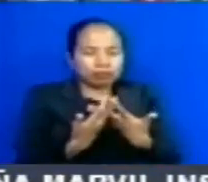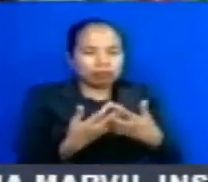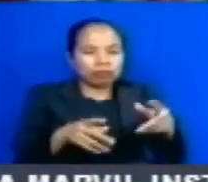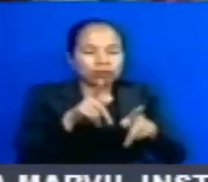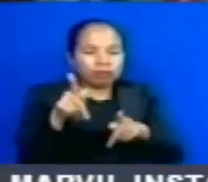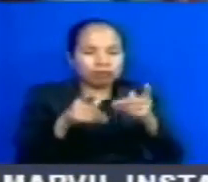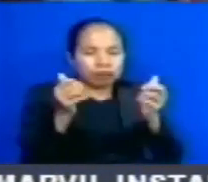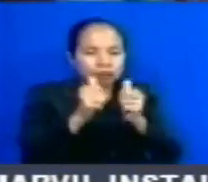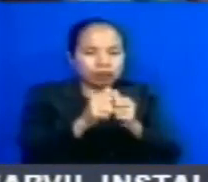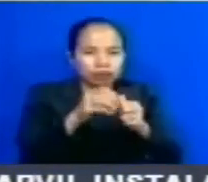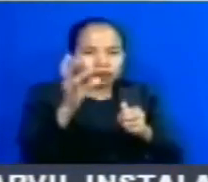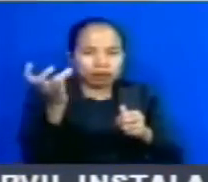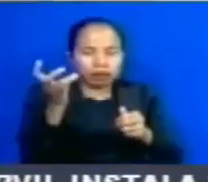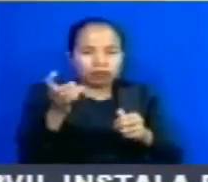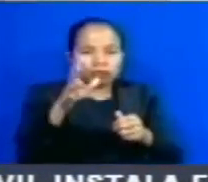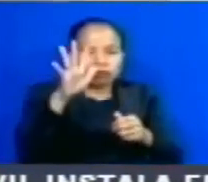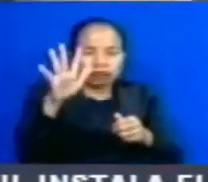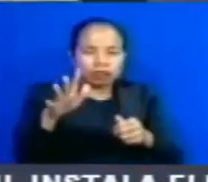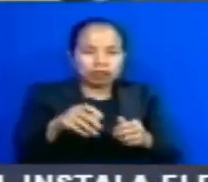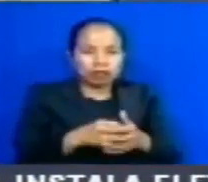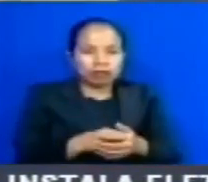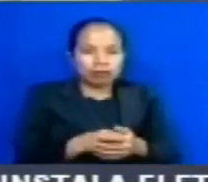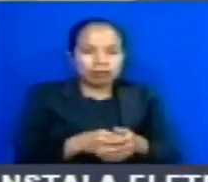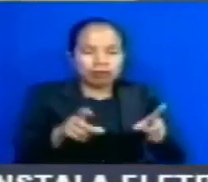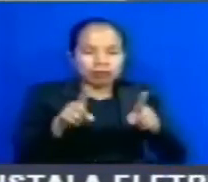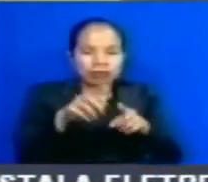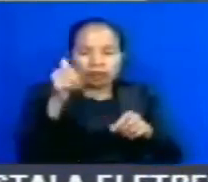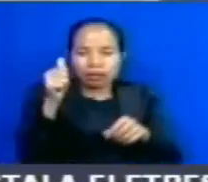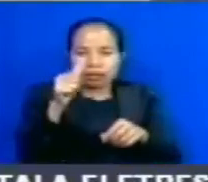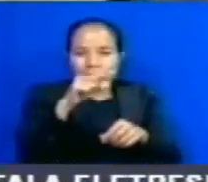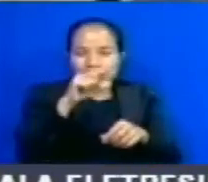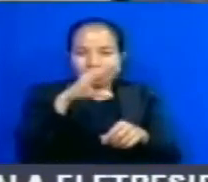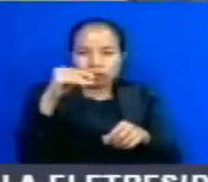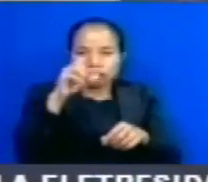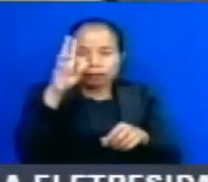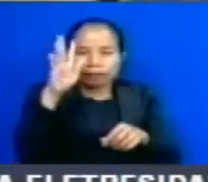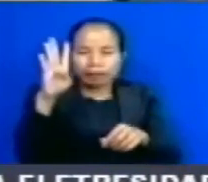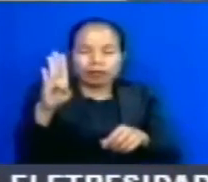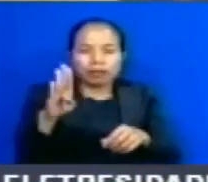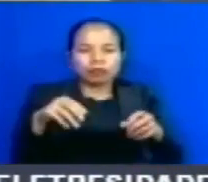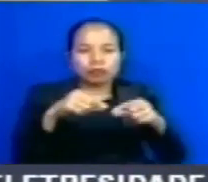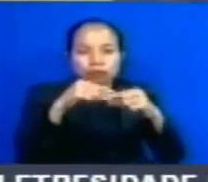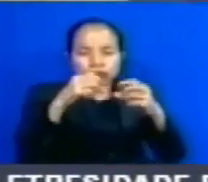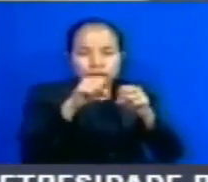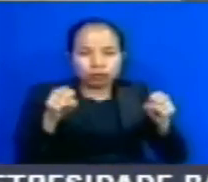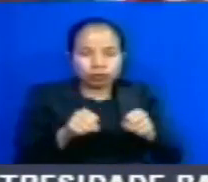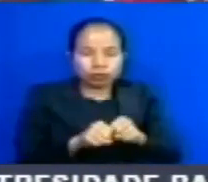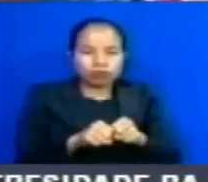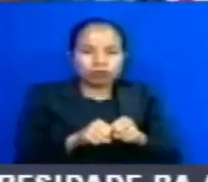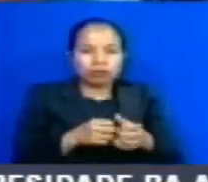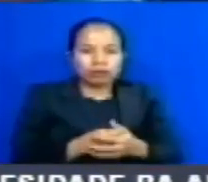A, hamutu kitu nulu resen lima ne, tama ia kategoria A no kategoria B. Kada suku sehetang umatolu nulu resen